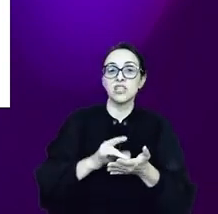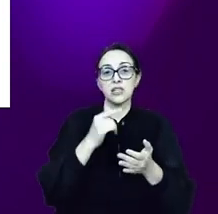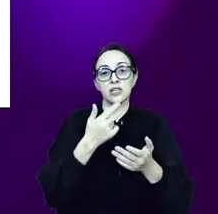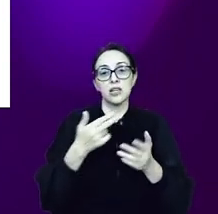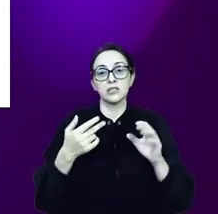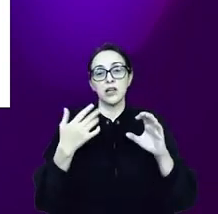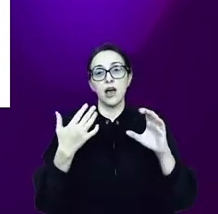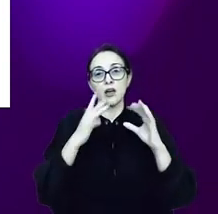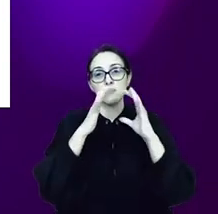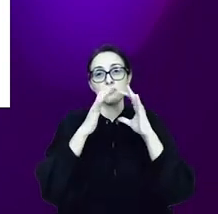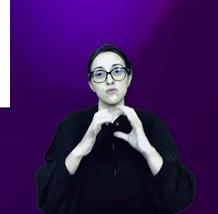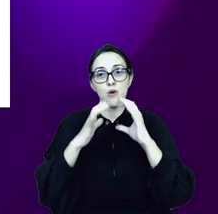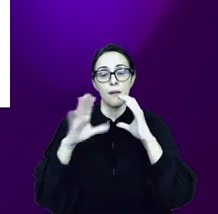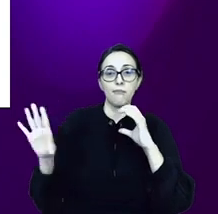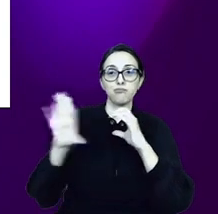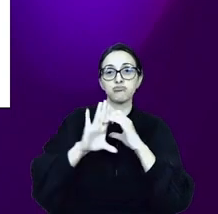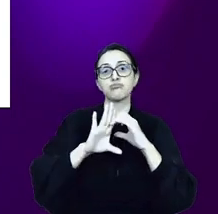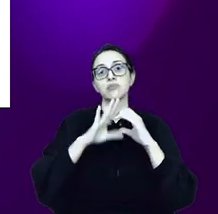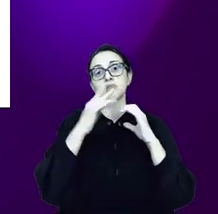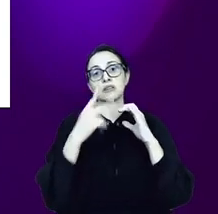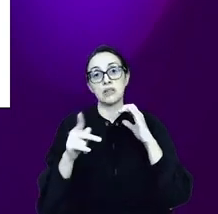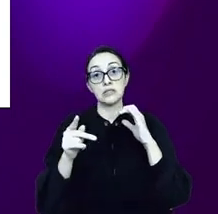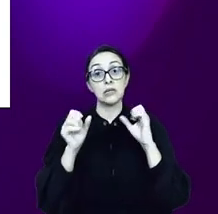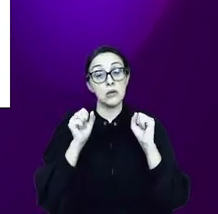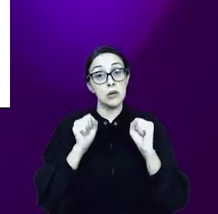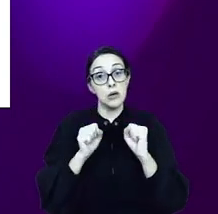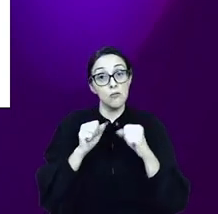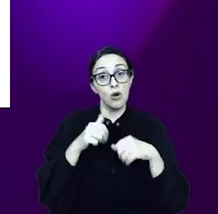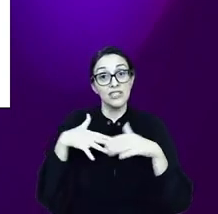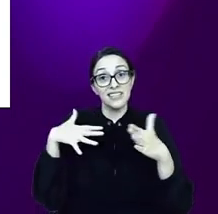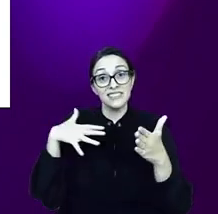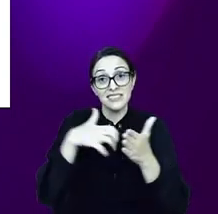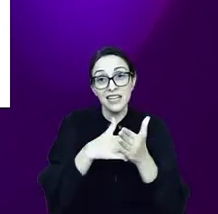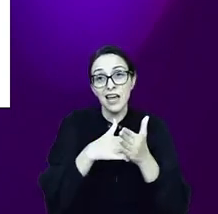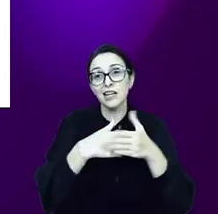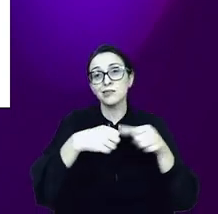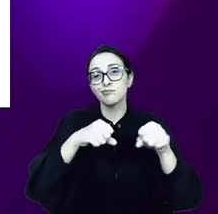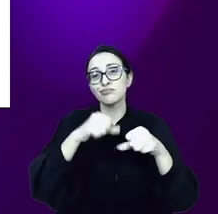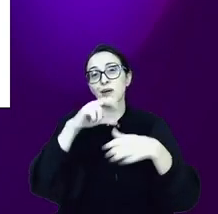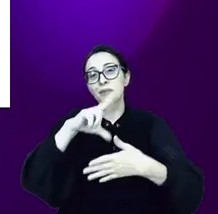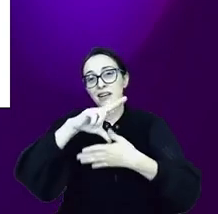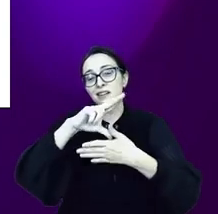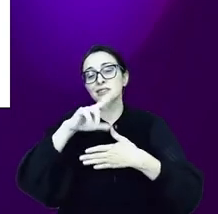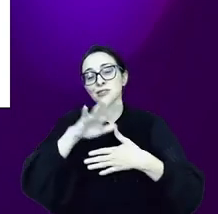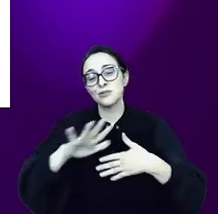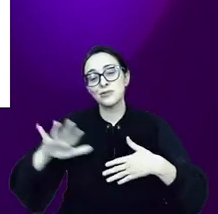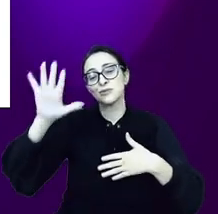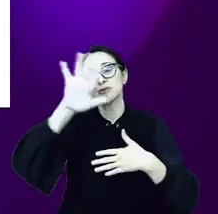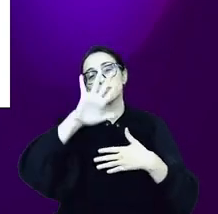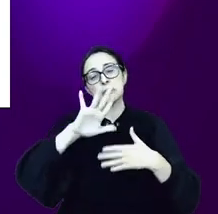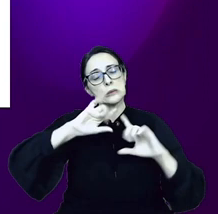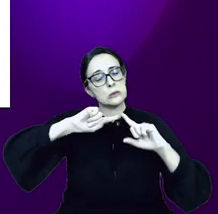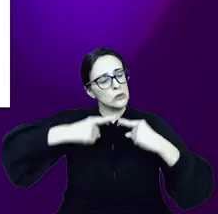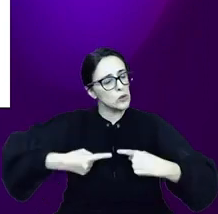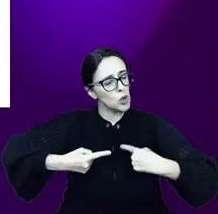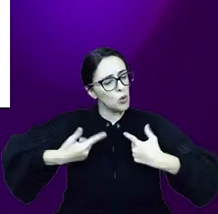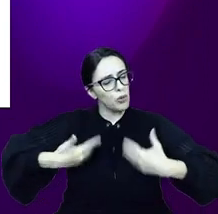traumatismo crânioencefálico, particularmente em acidentes de transporte na América Latina como um todo, é um